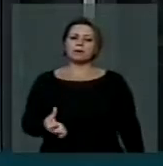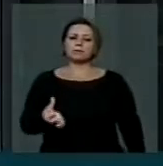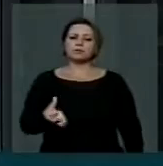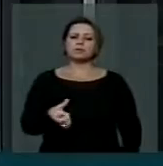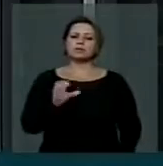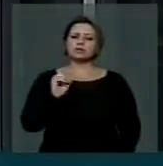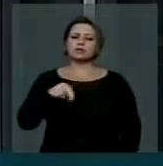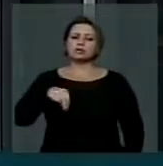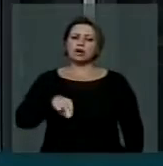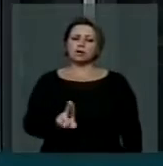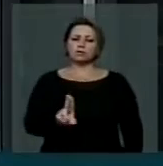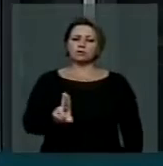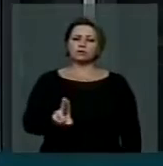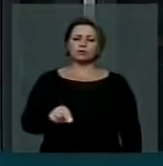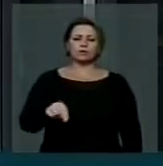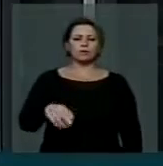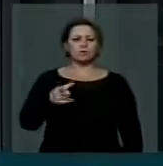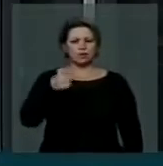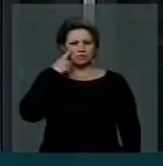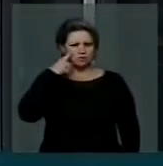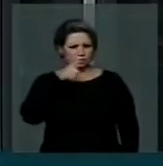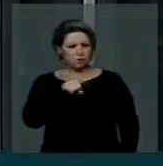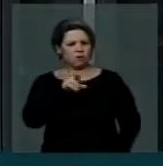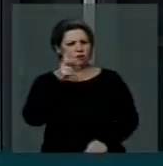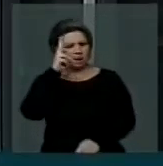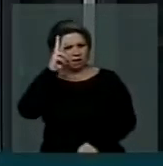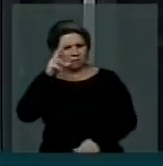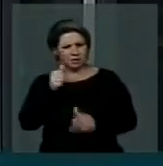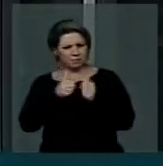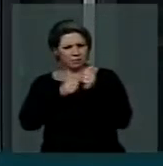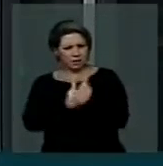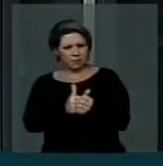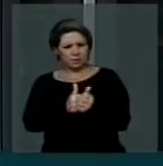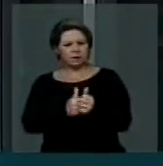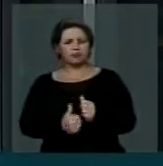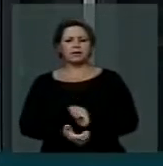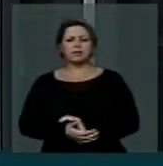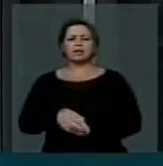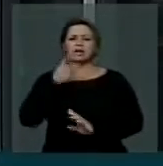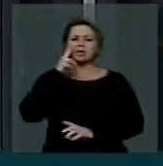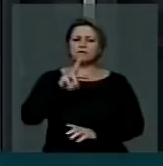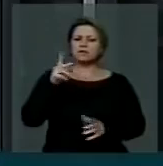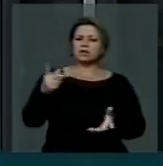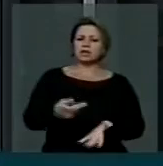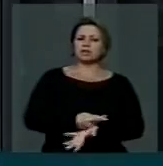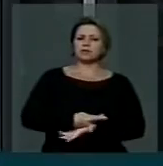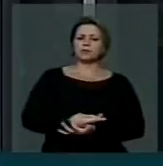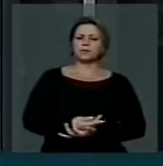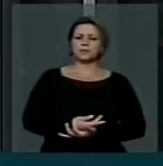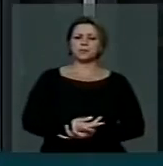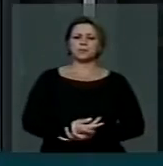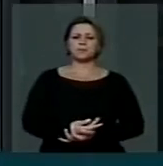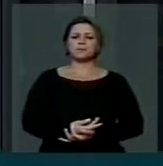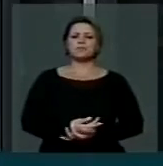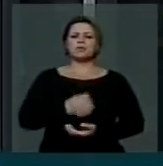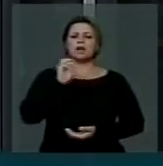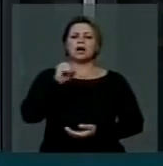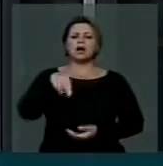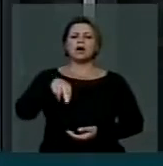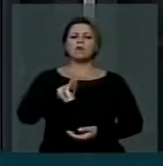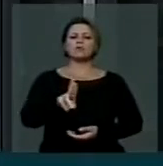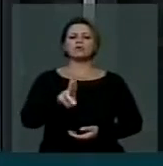presidente, Vossa Excelência acompanha de perto esta questão, a